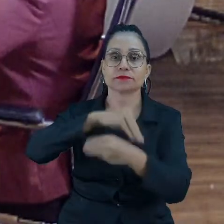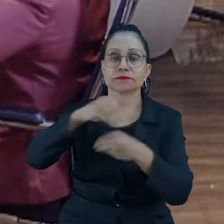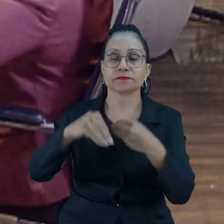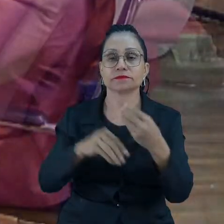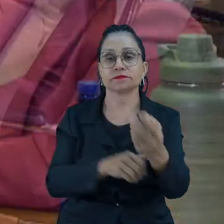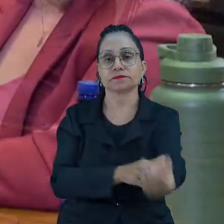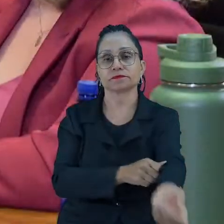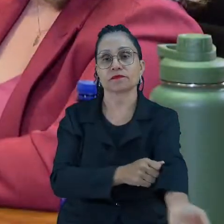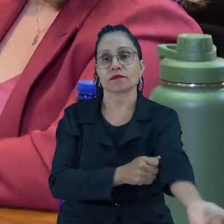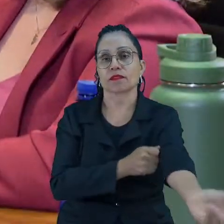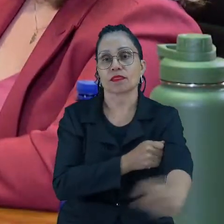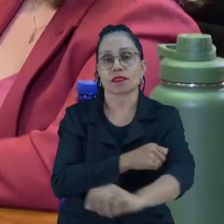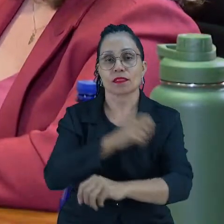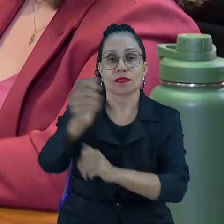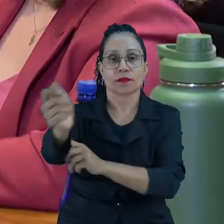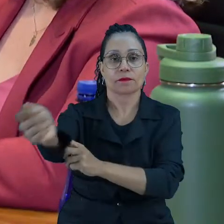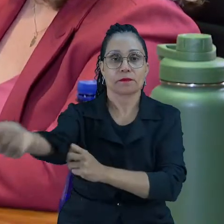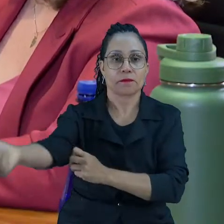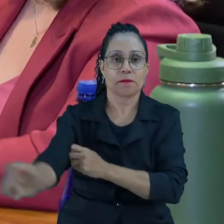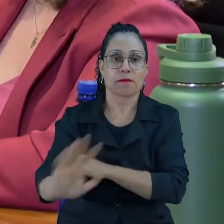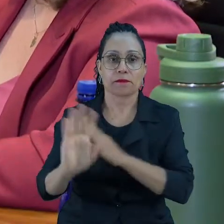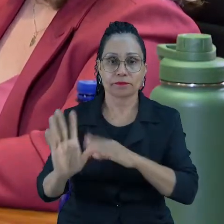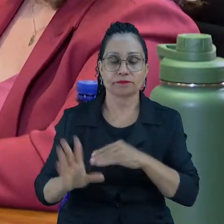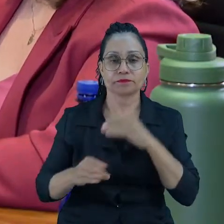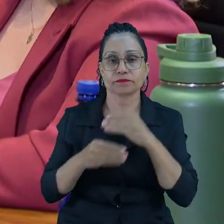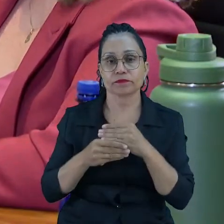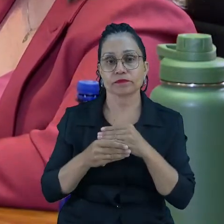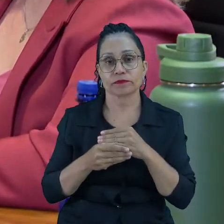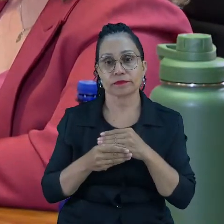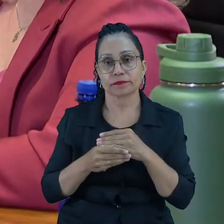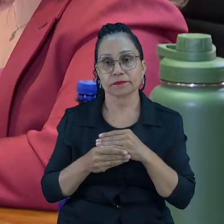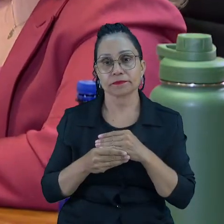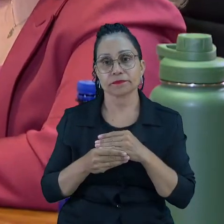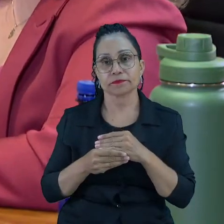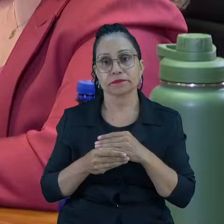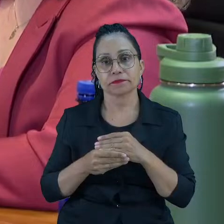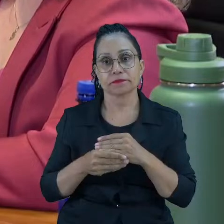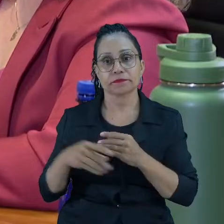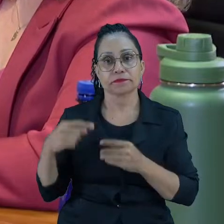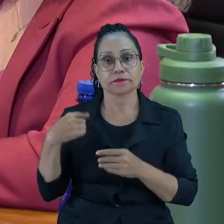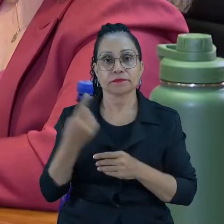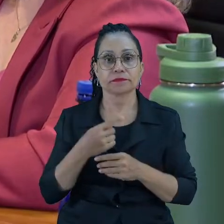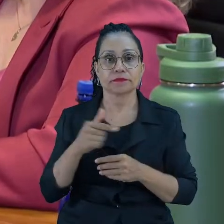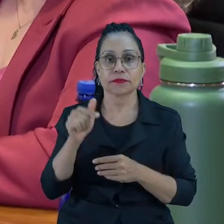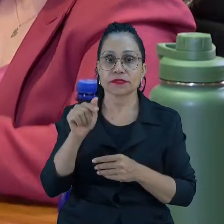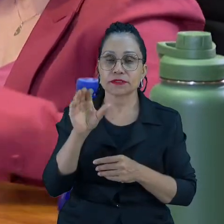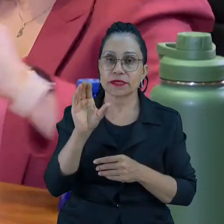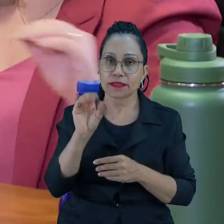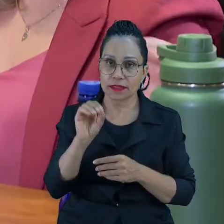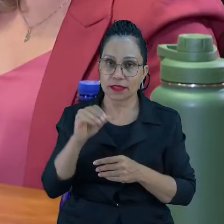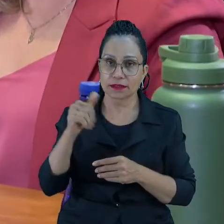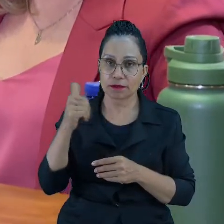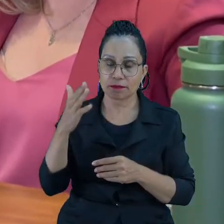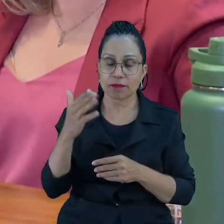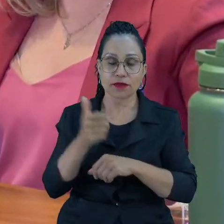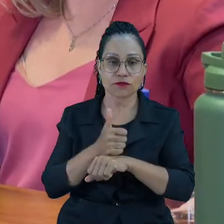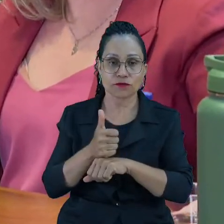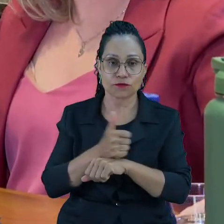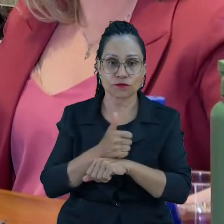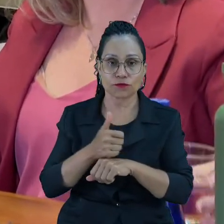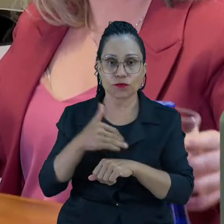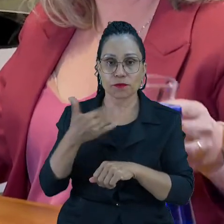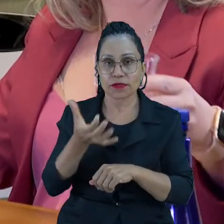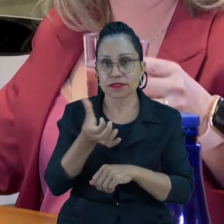só contribuir com uma questão. Eu falei que a gente tem mais de 70 colaboradores e a grande maioria, mais de 60%,